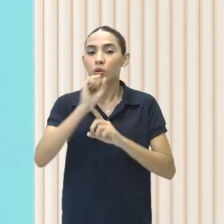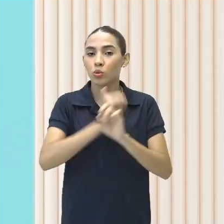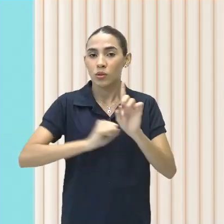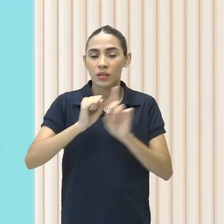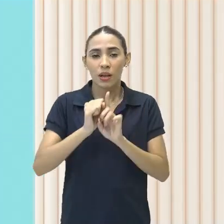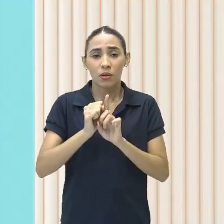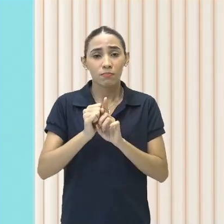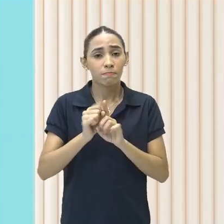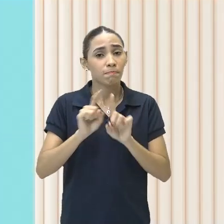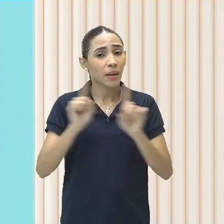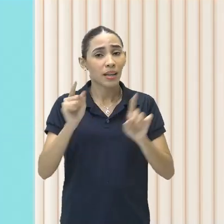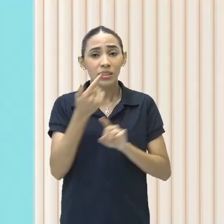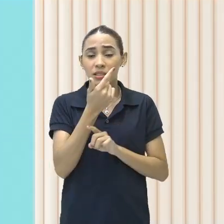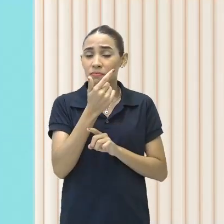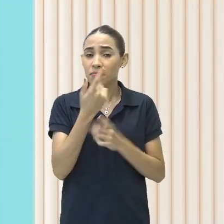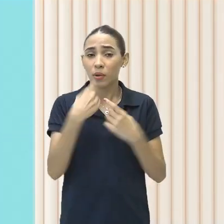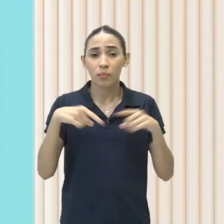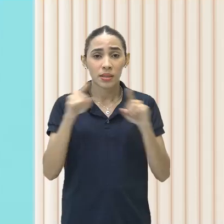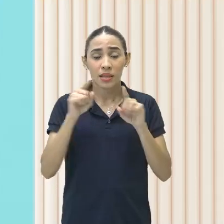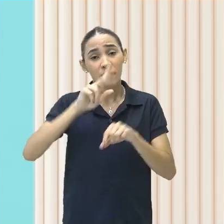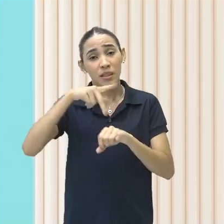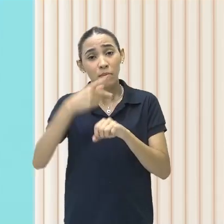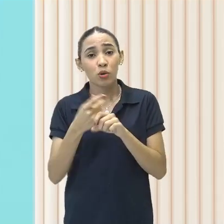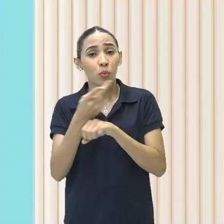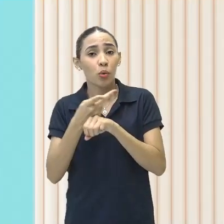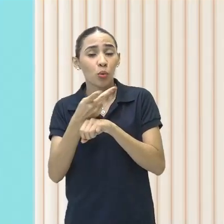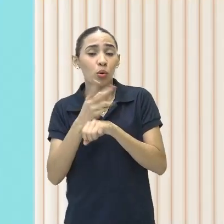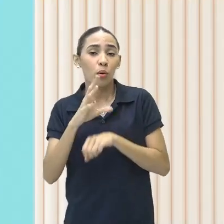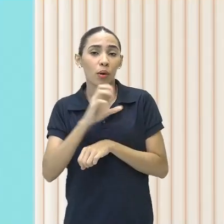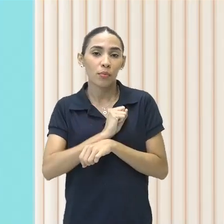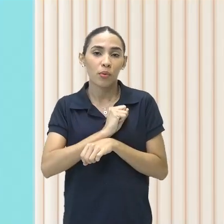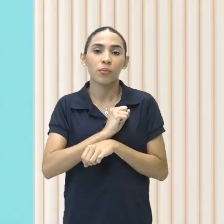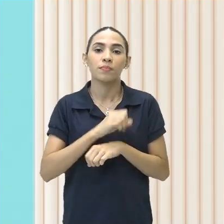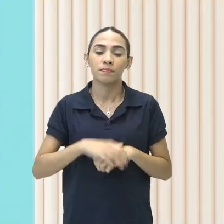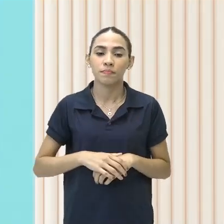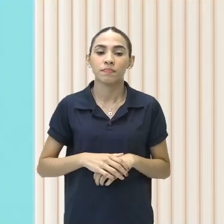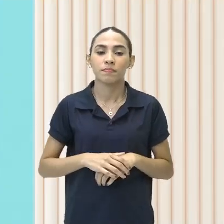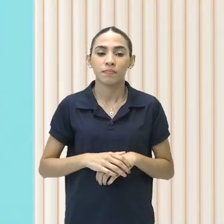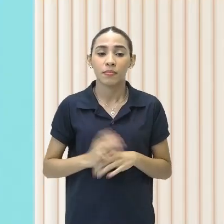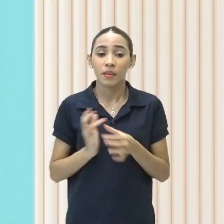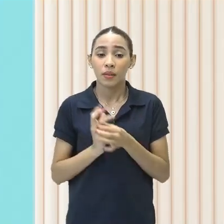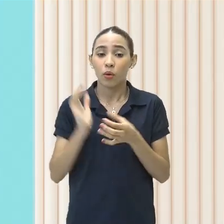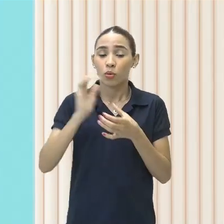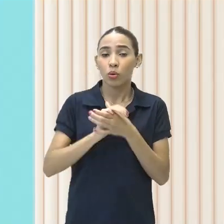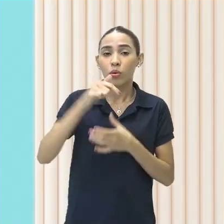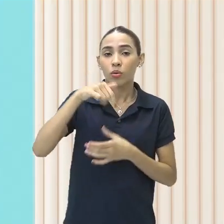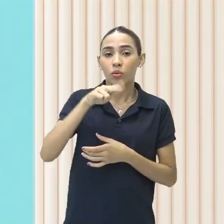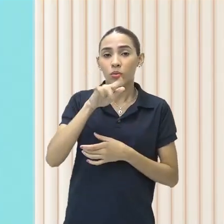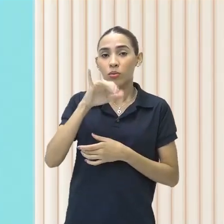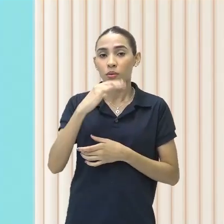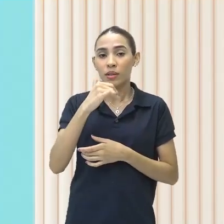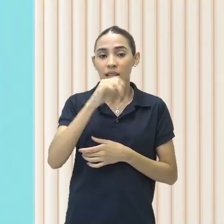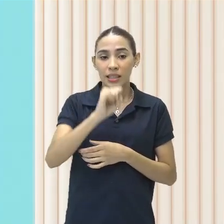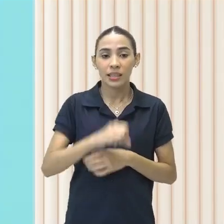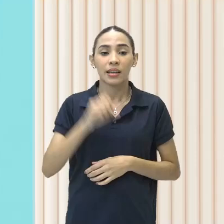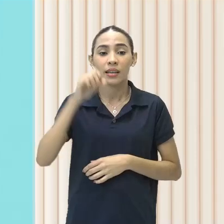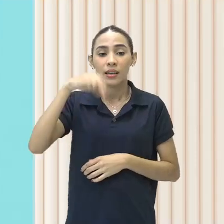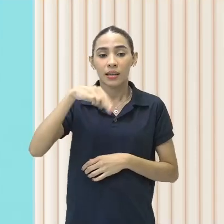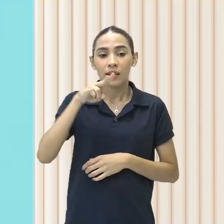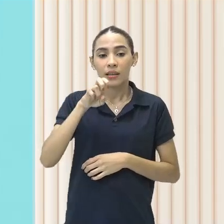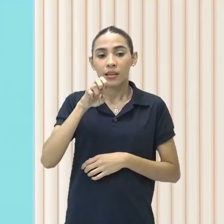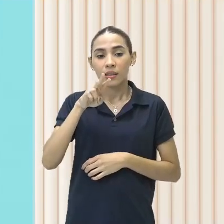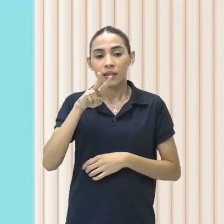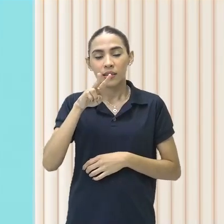certo? E depois ela decidiu buscar o amor. Então ela foi lá, voltou com Quincas, né? Nessa, Neves sabe que